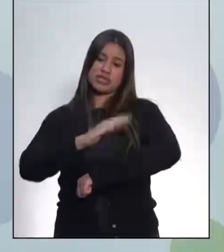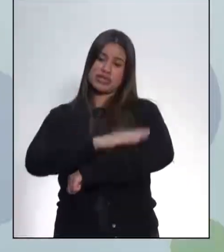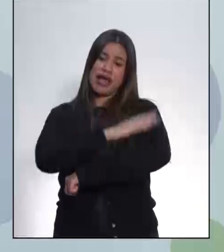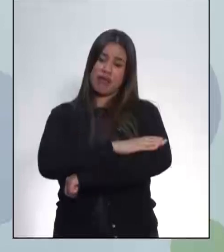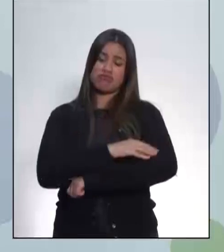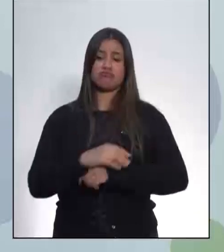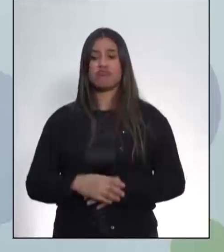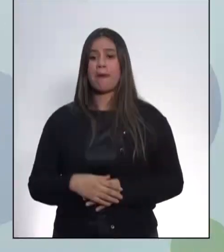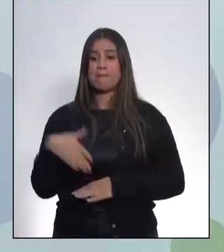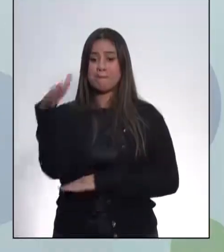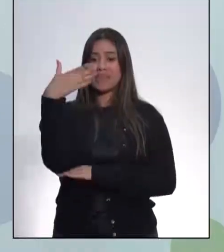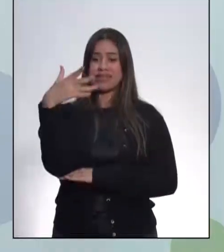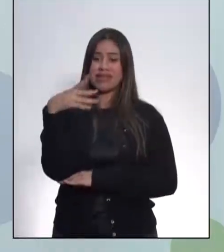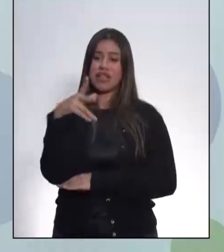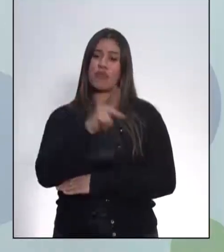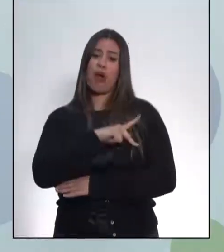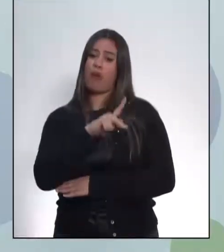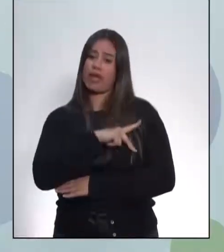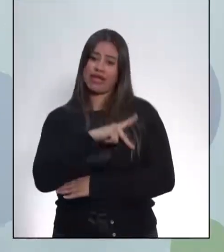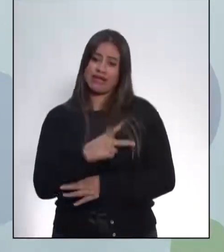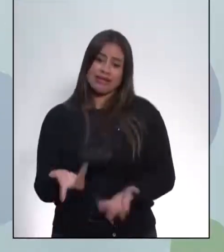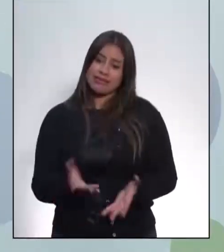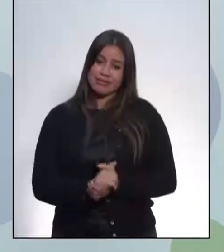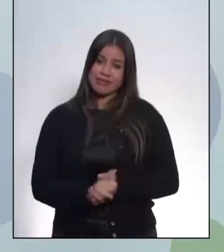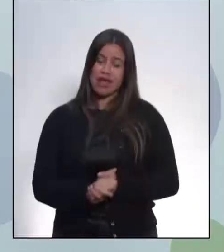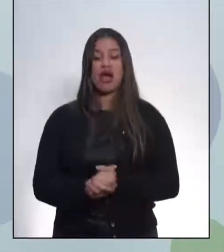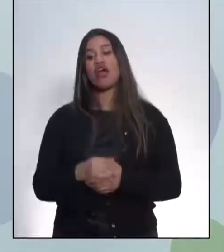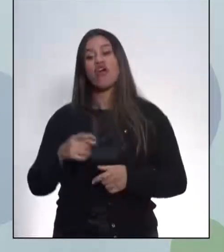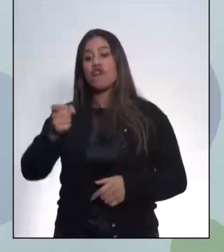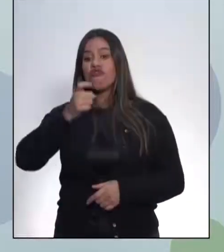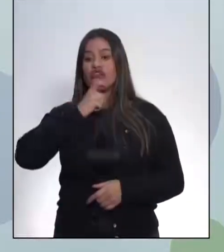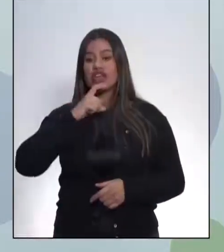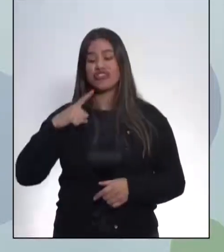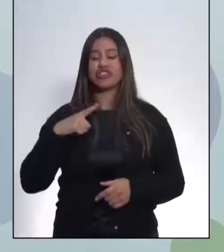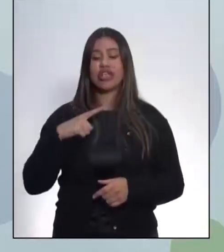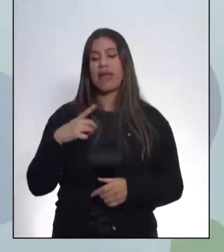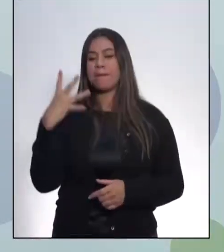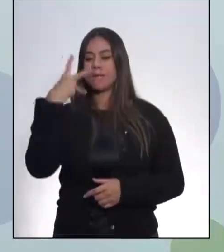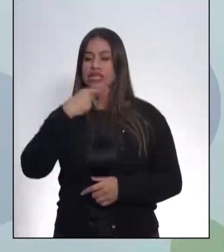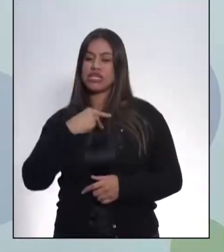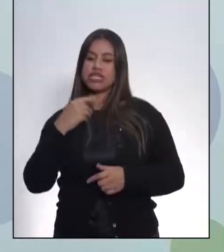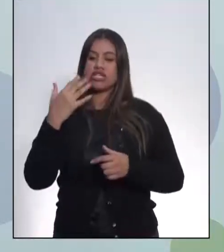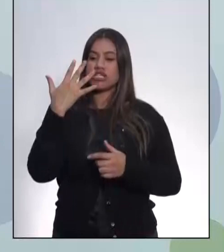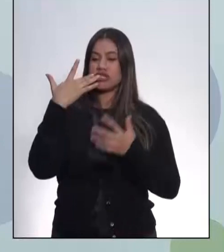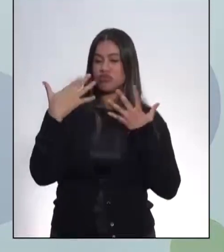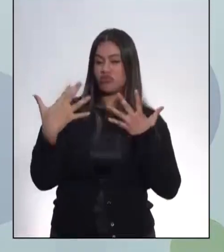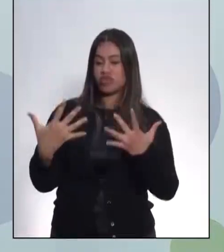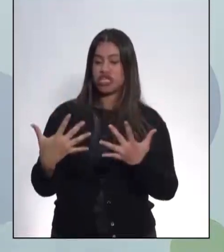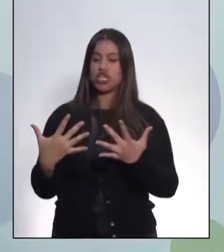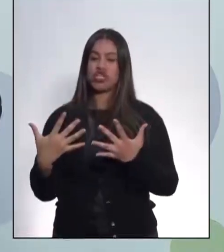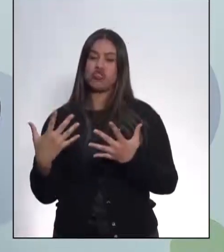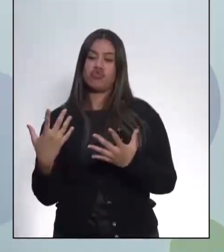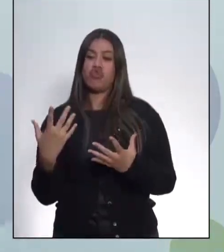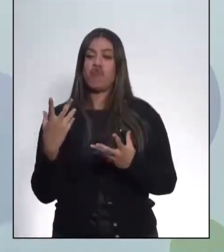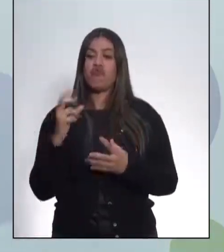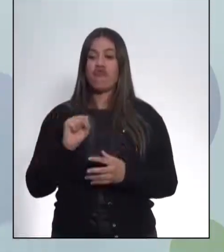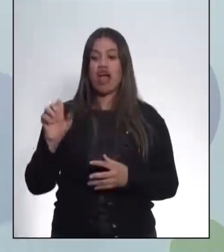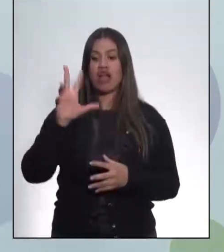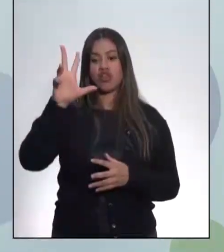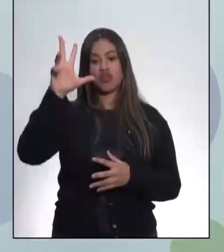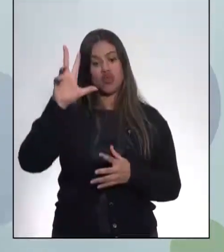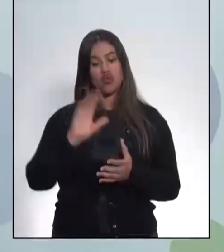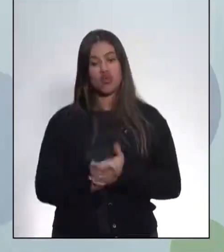bandeiras do Palmeiras. Junto com o verde vem beleza, vem brilho, vem raridade, vem valor. E quanto mais você